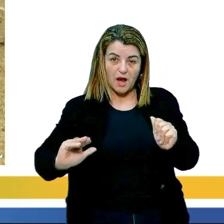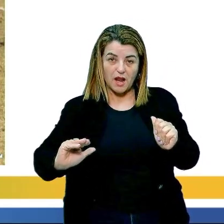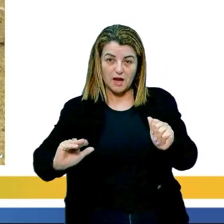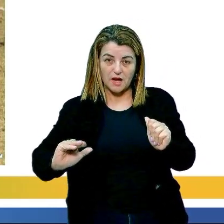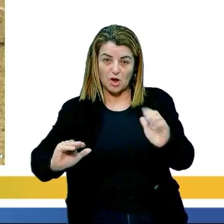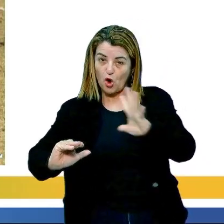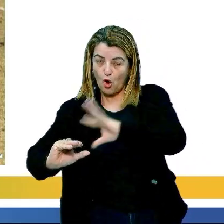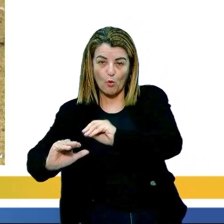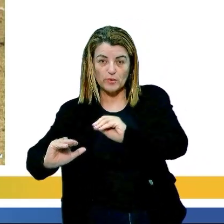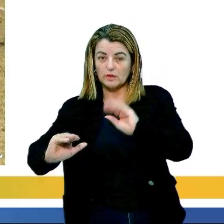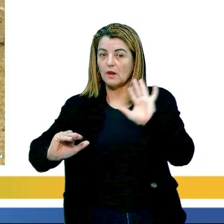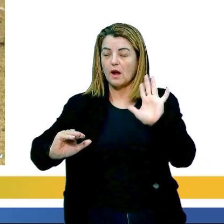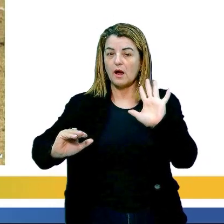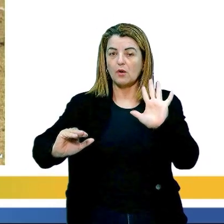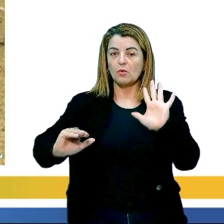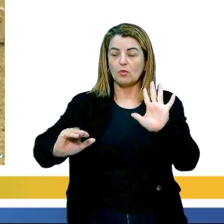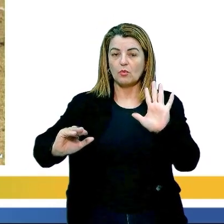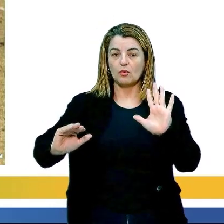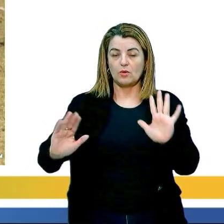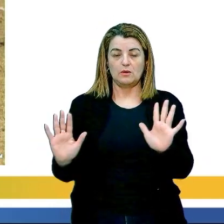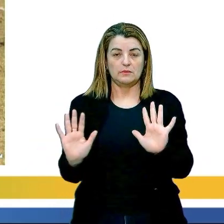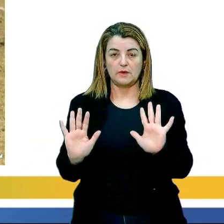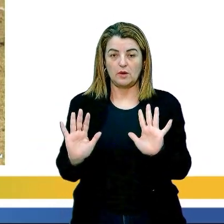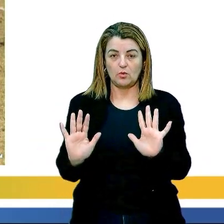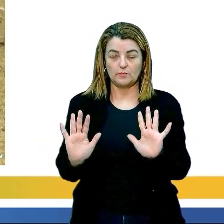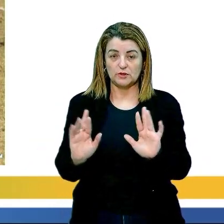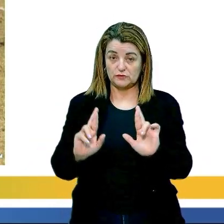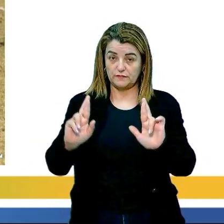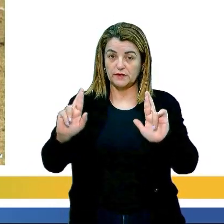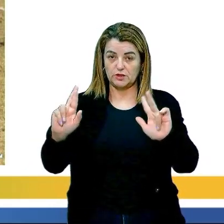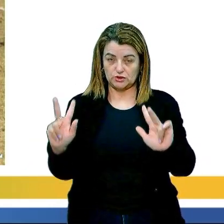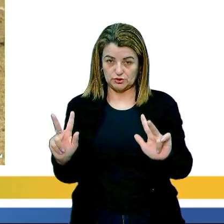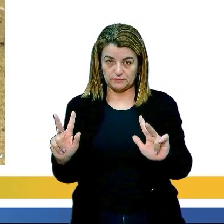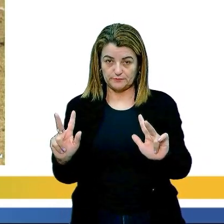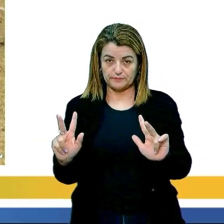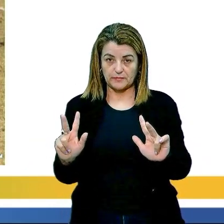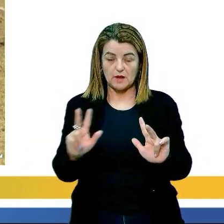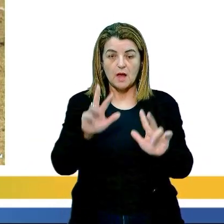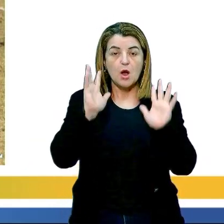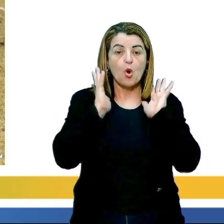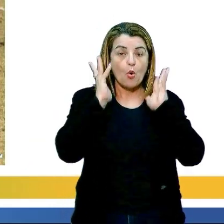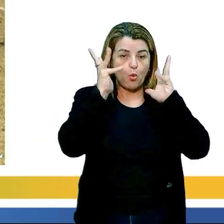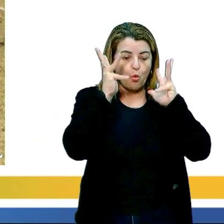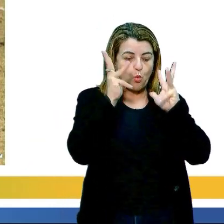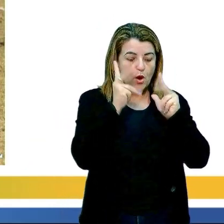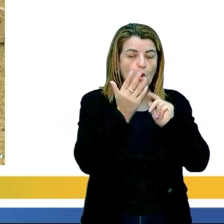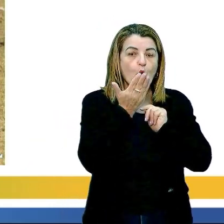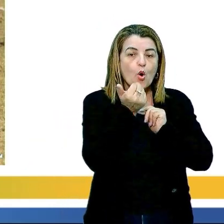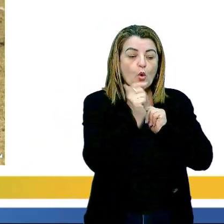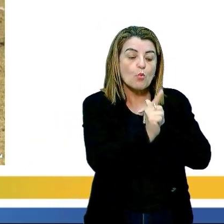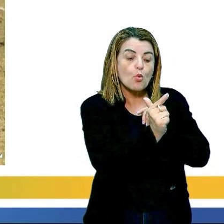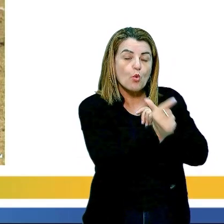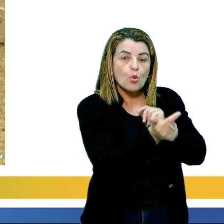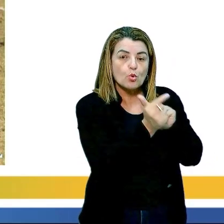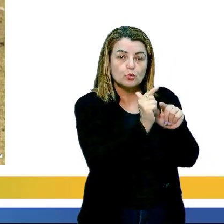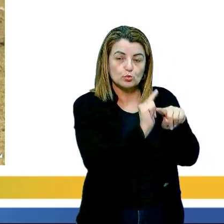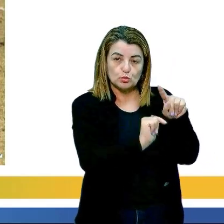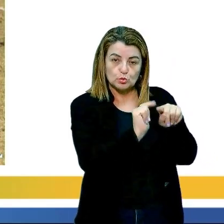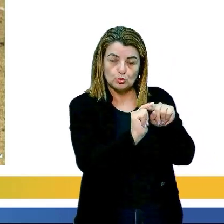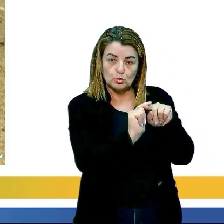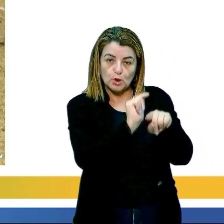a relação aí é diferente. O leão predou um outro animal aí e a hiena